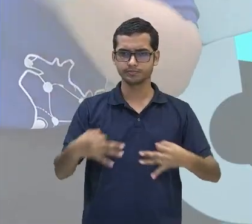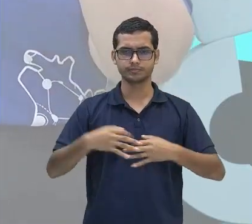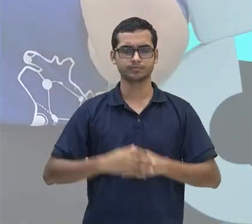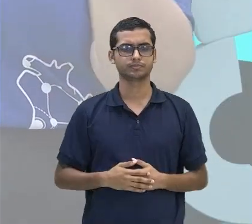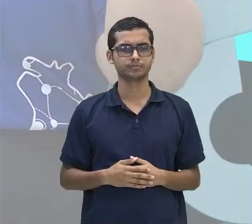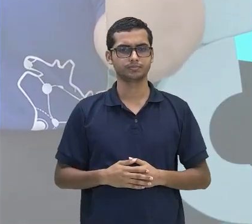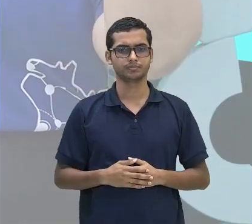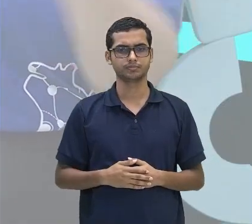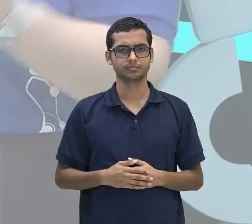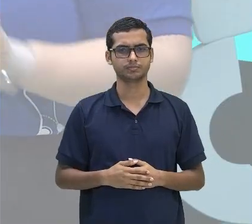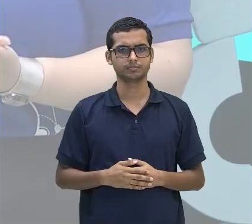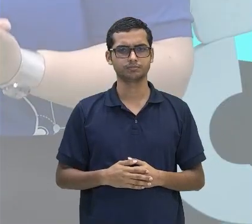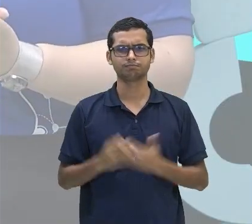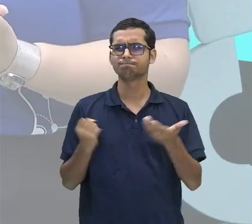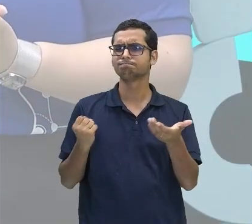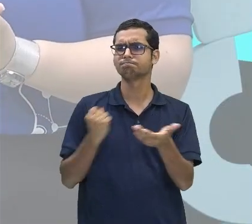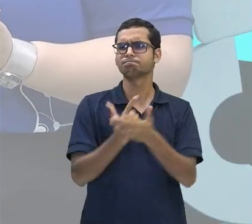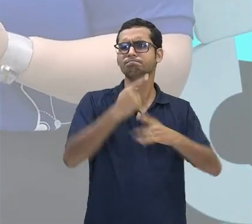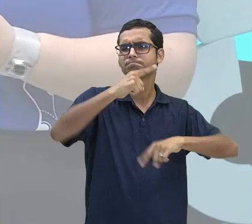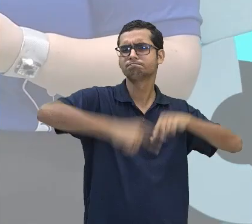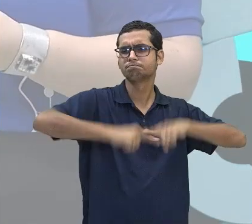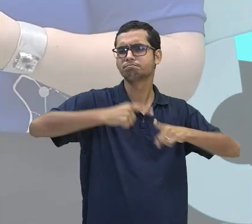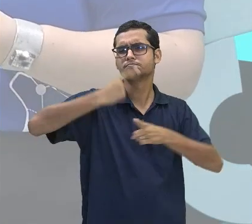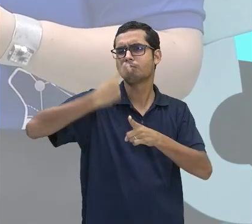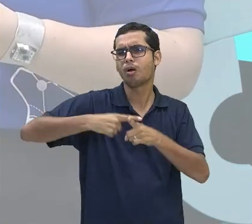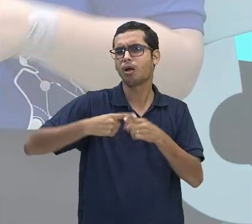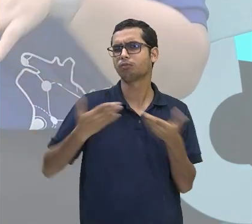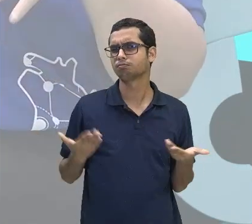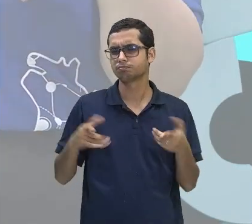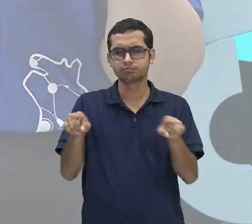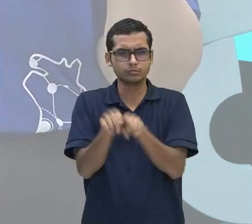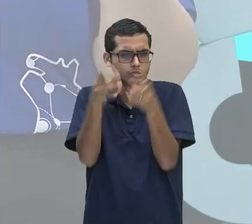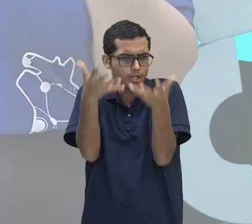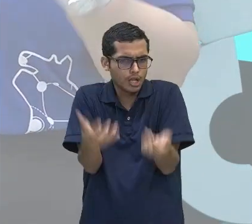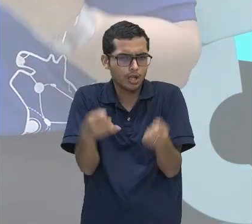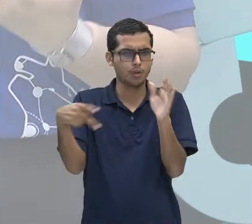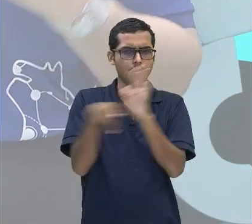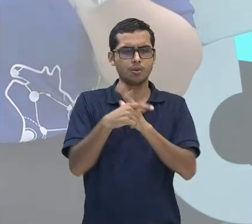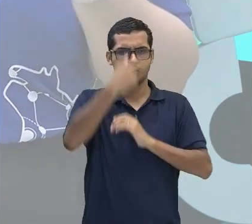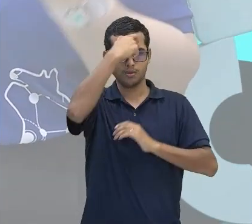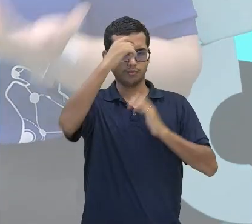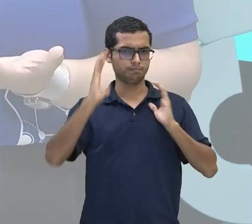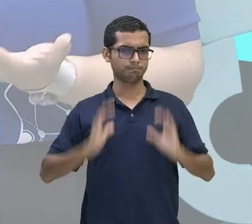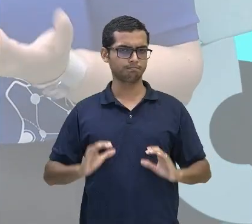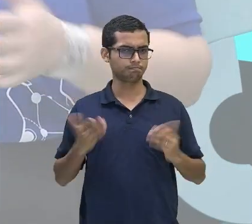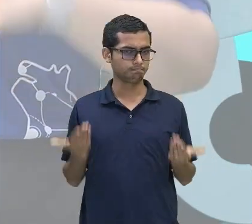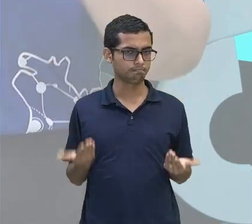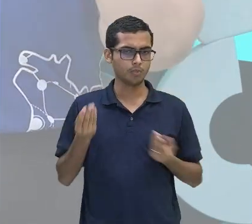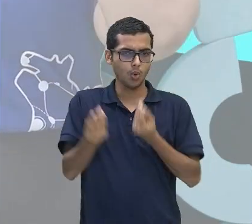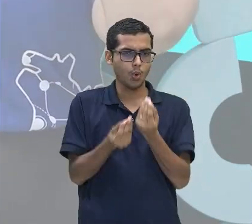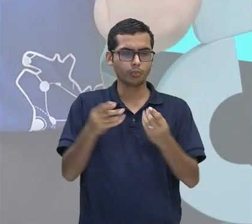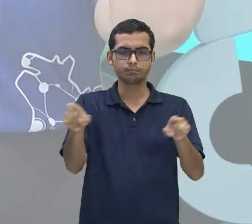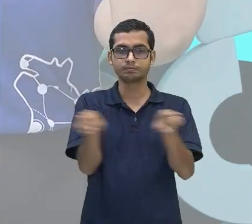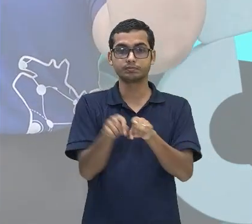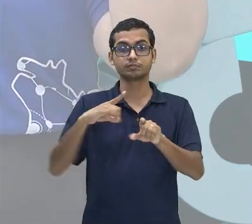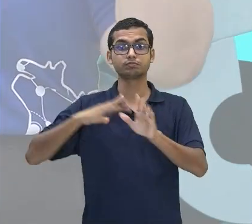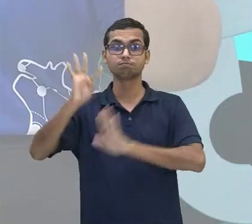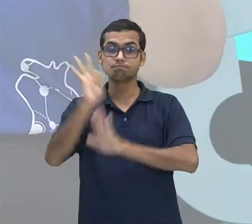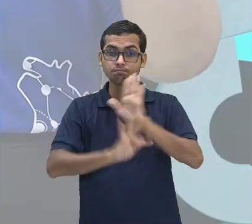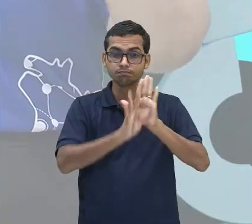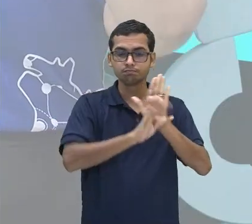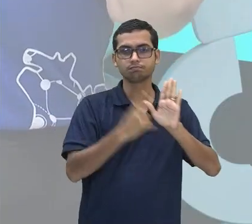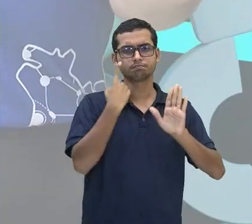esse produto? Por que aderir a este comportamento? Né? E aí os textos são atraentes, eles têm que pensar